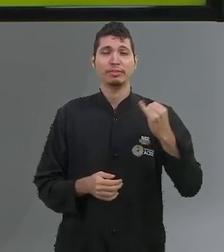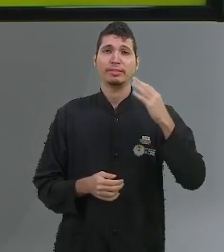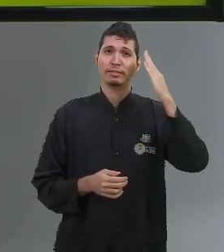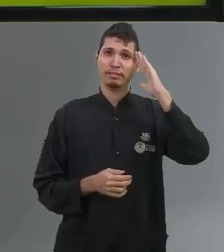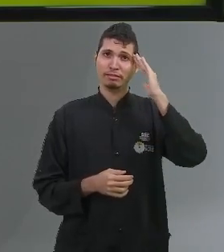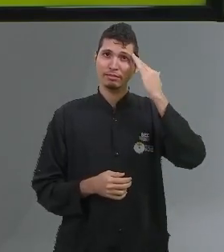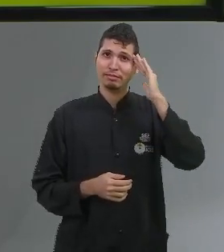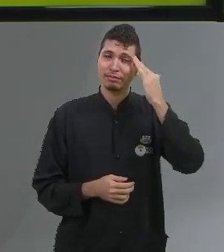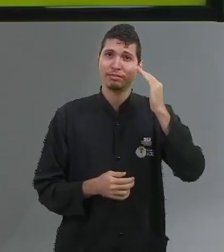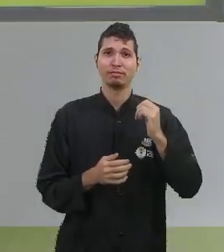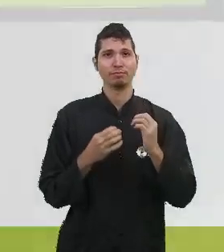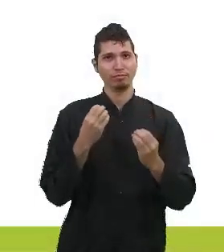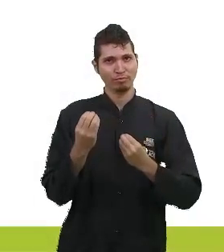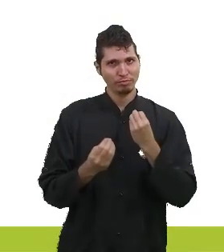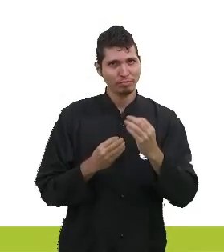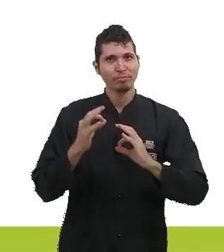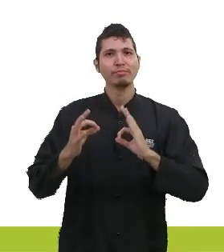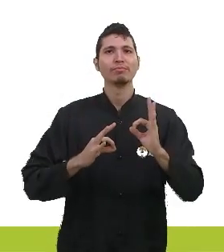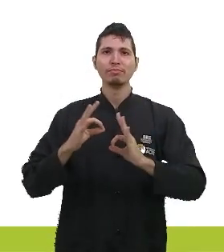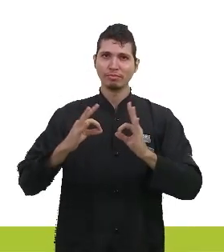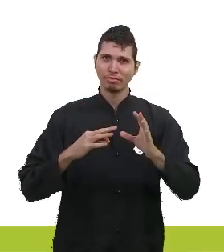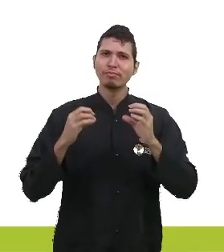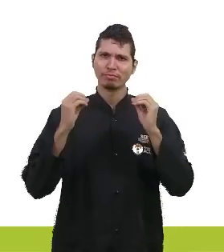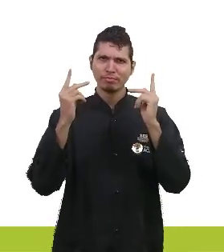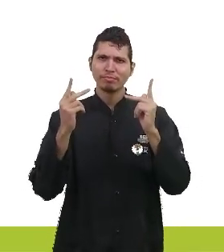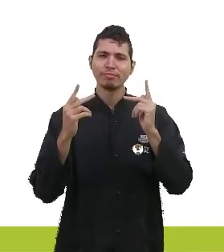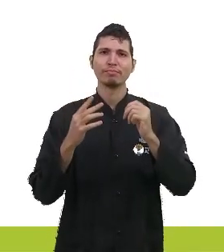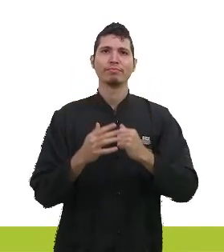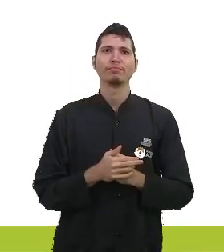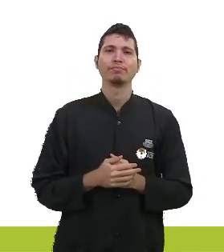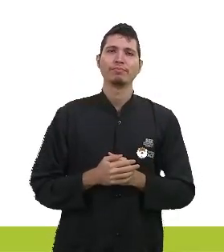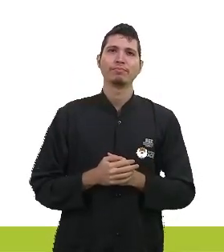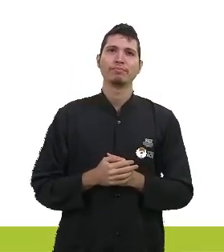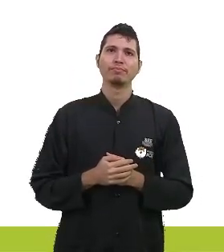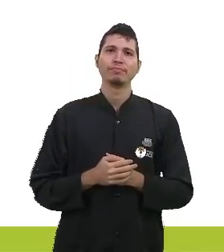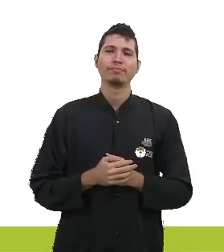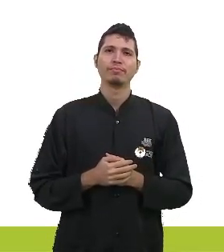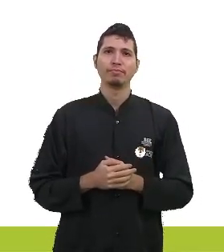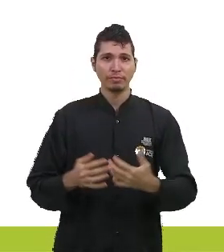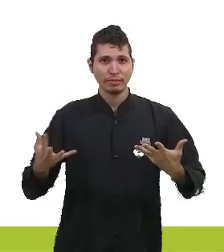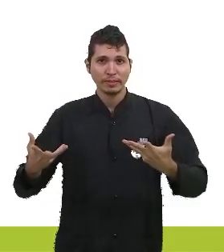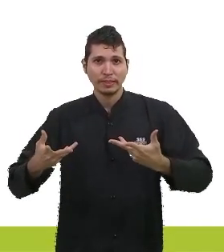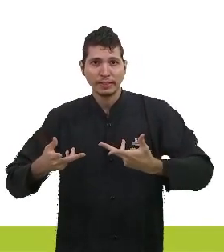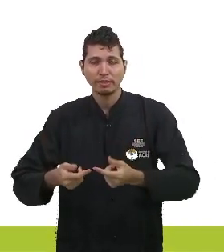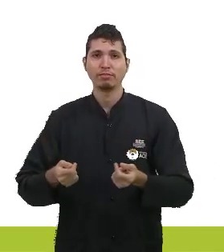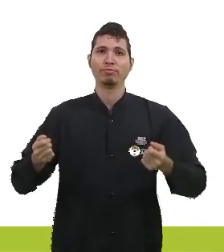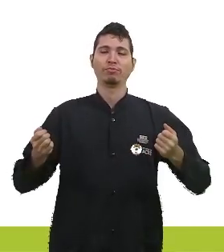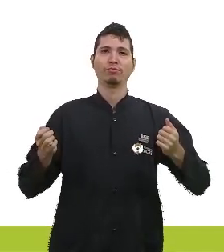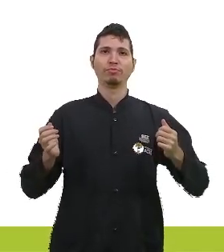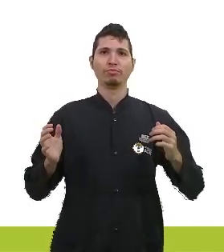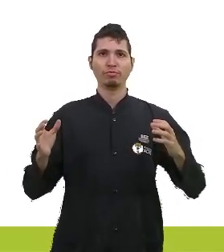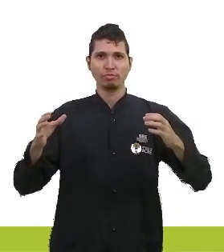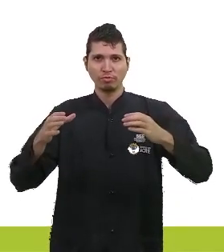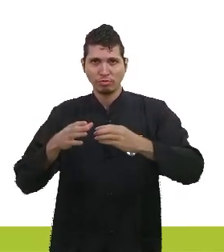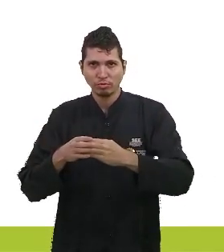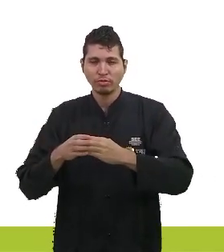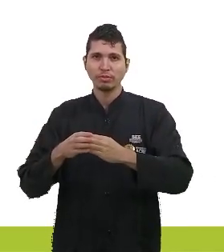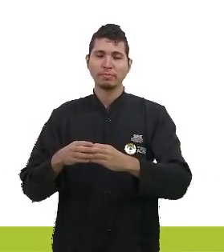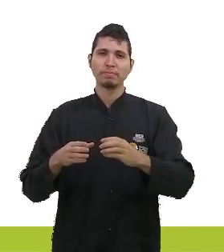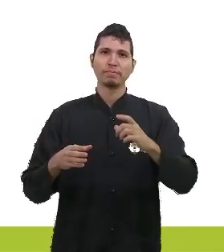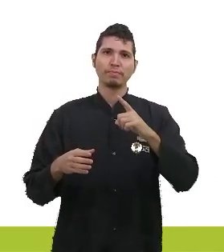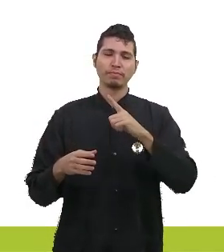nesse sentido, beleza? E a eficiência da equipe, que é quando aplicado a equipes, né,